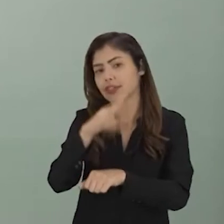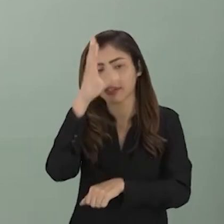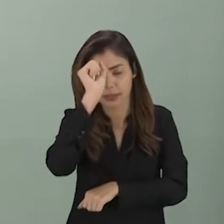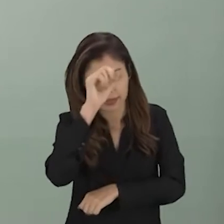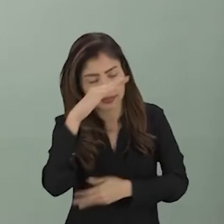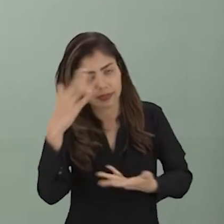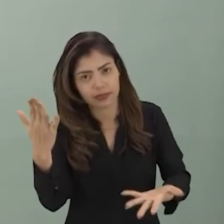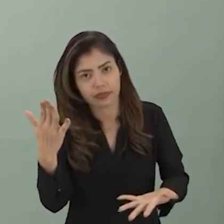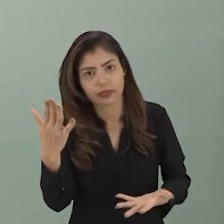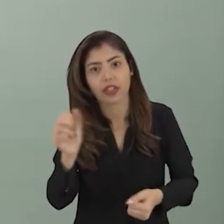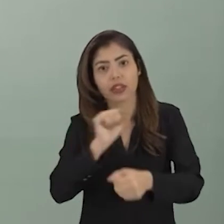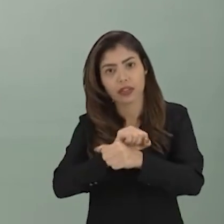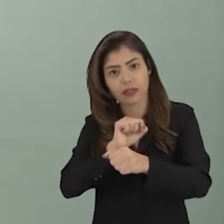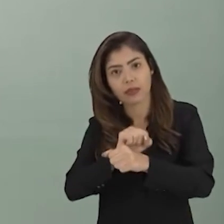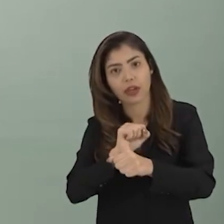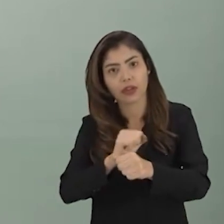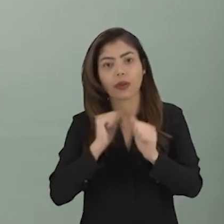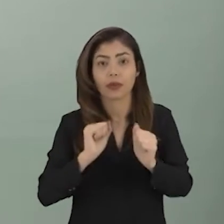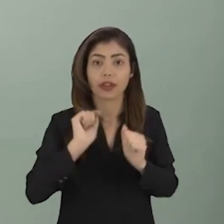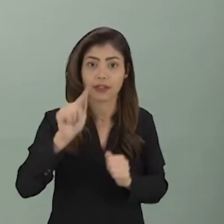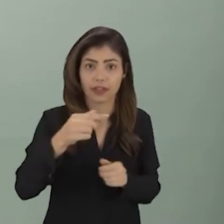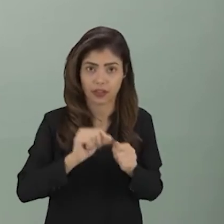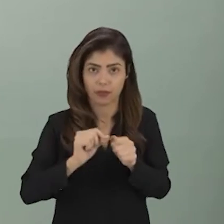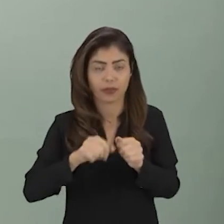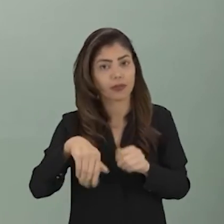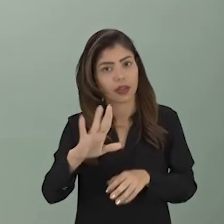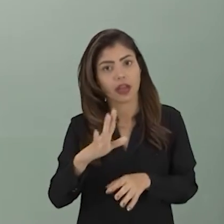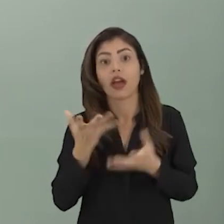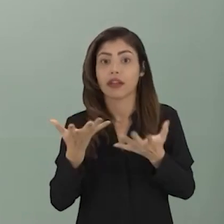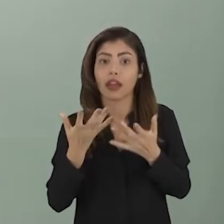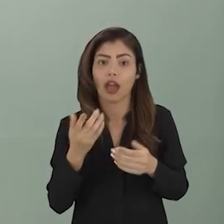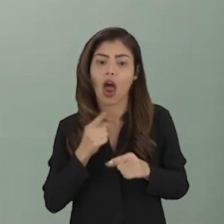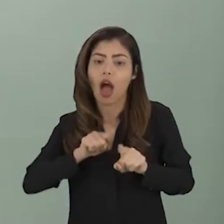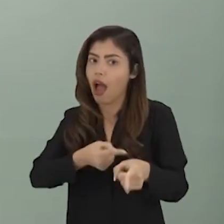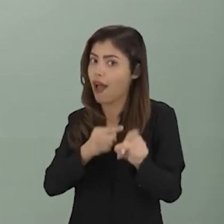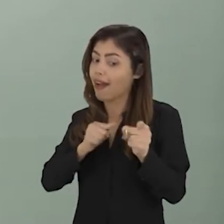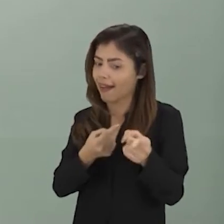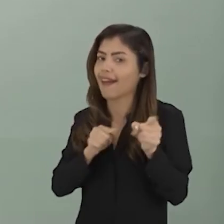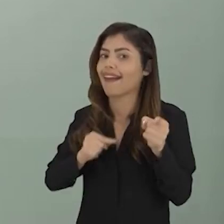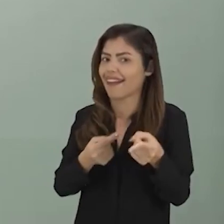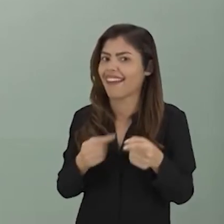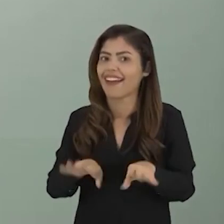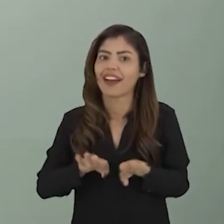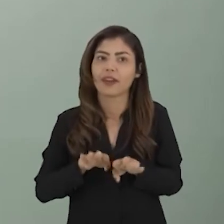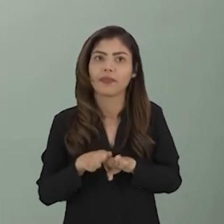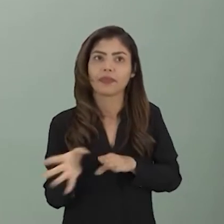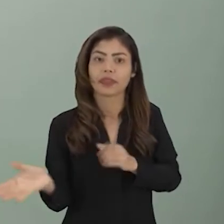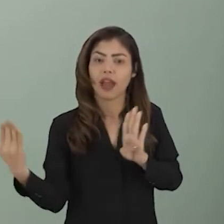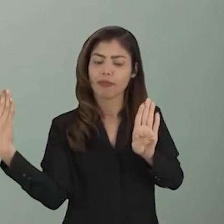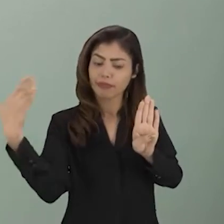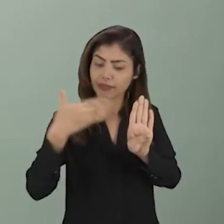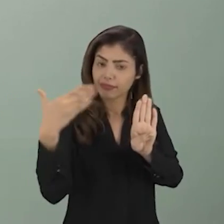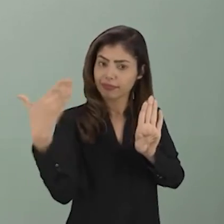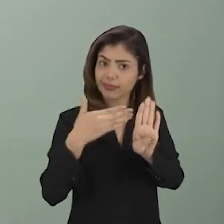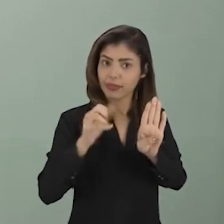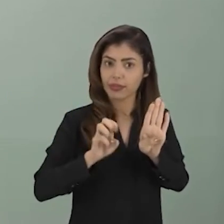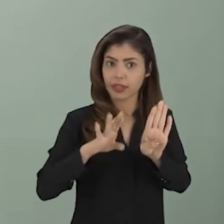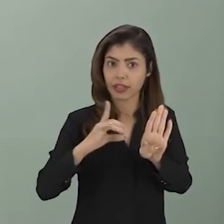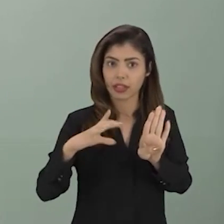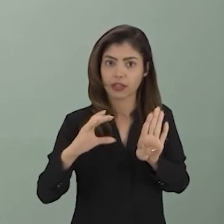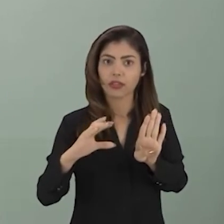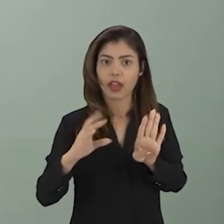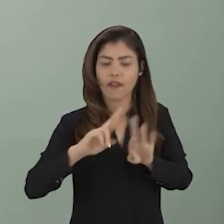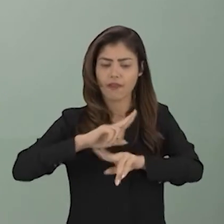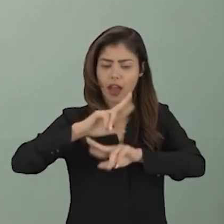aprendizado de vocês. Espero poder fazer muito mais. E quero também desafiá-los a irem lá na plataforma Eduque.